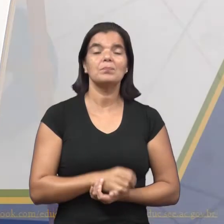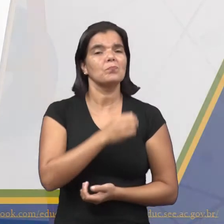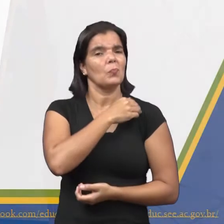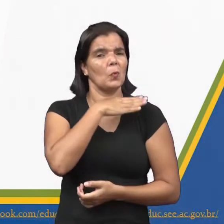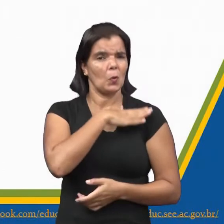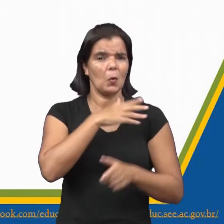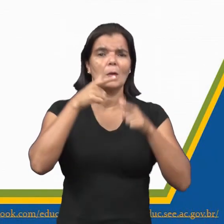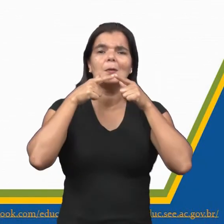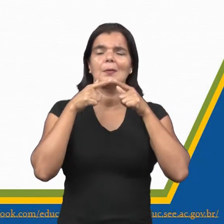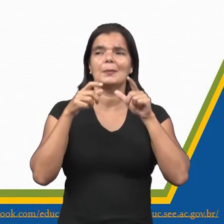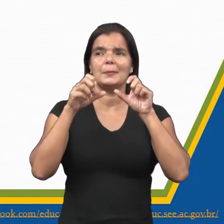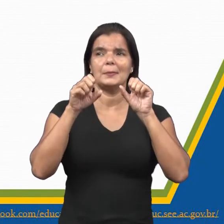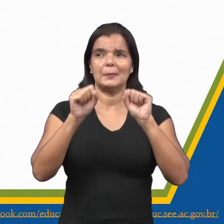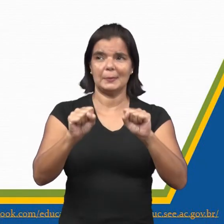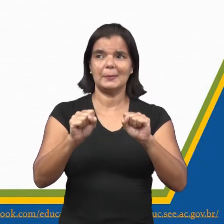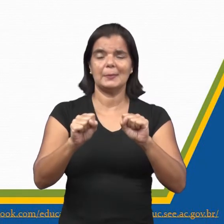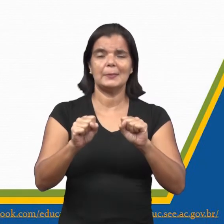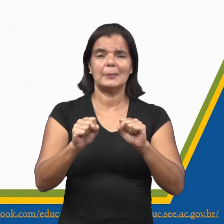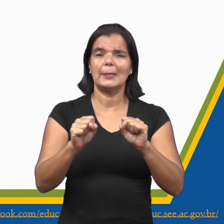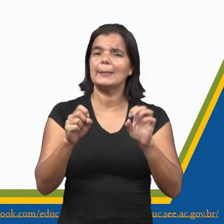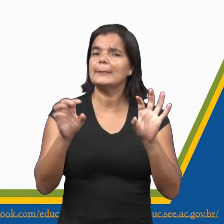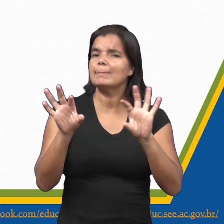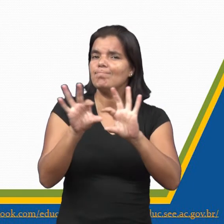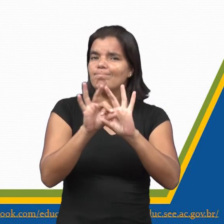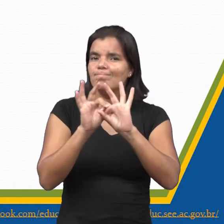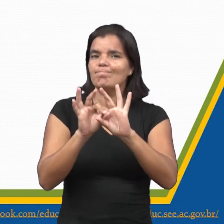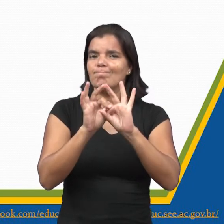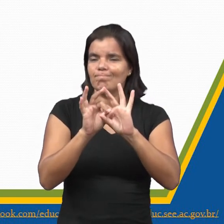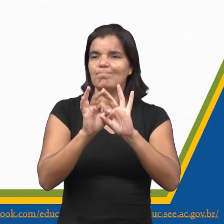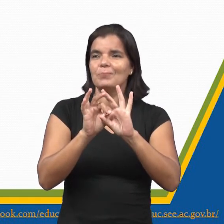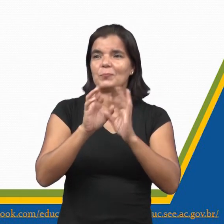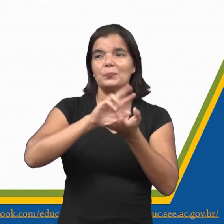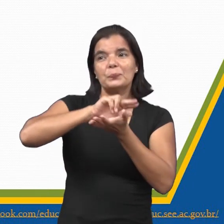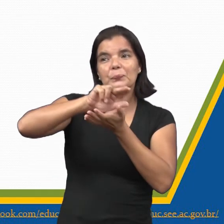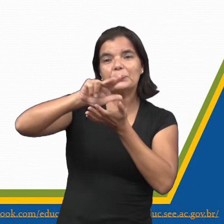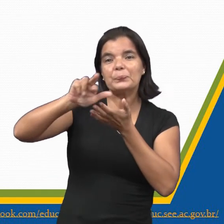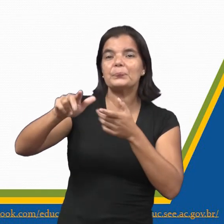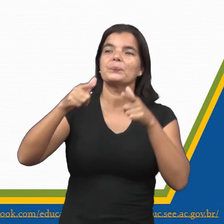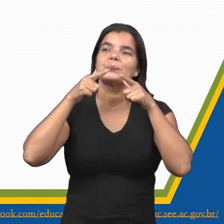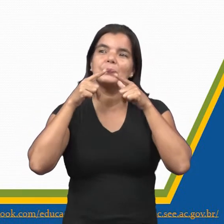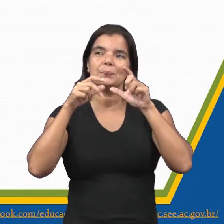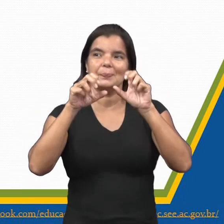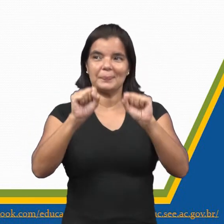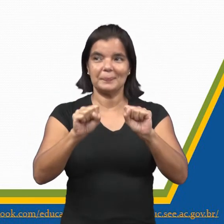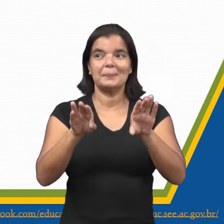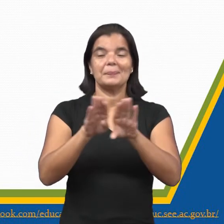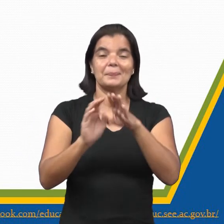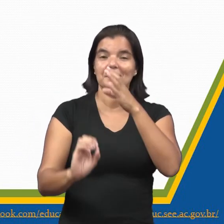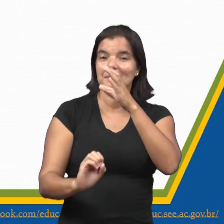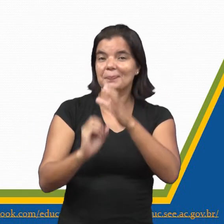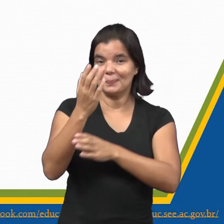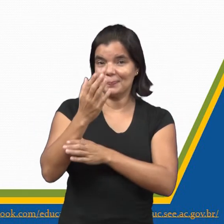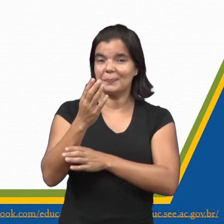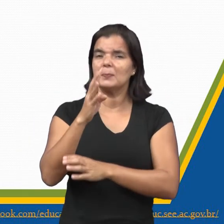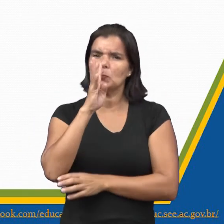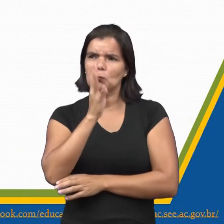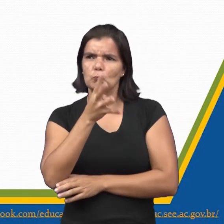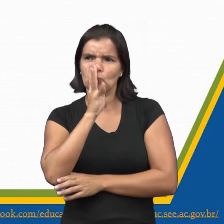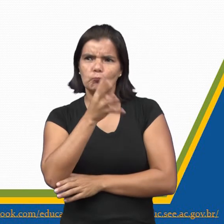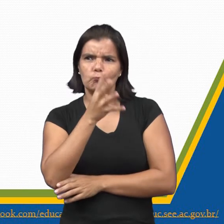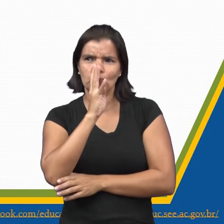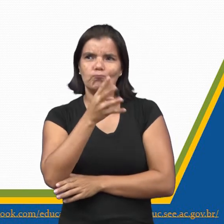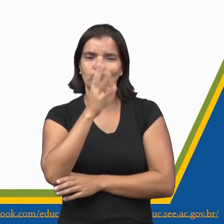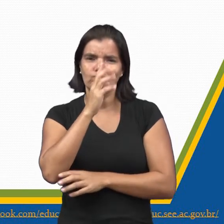O preconceito linguístico está intimamente relacionado com as variações linguísticas, uma vez que ele surge para julgar